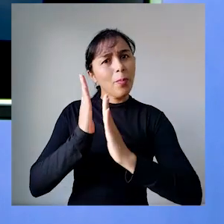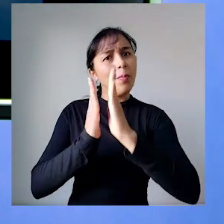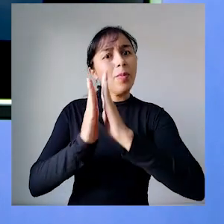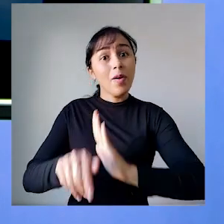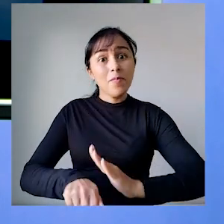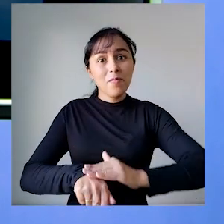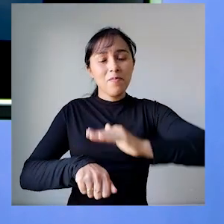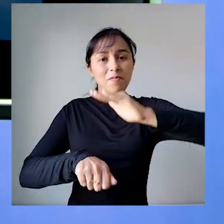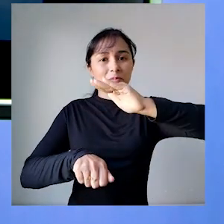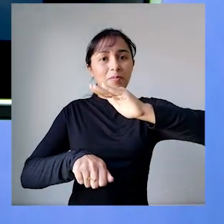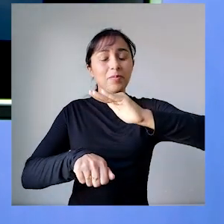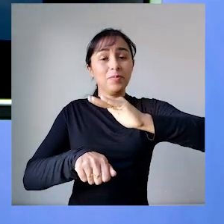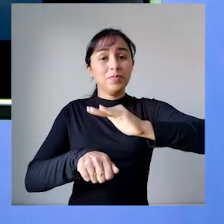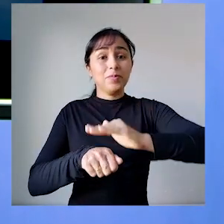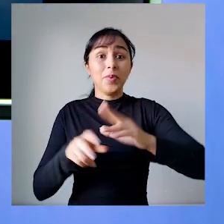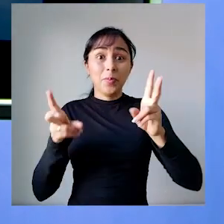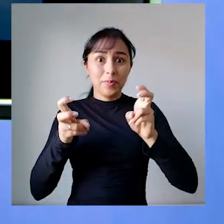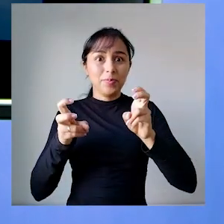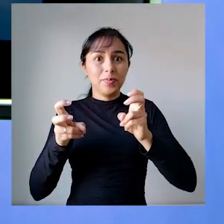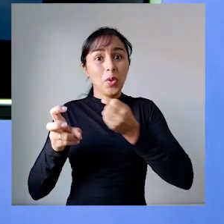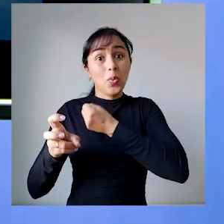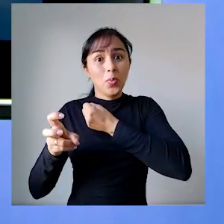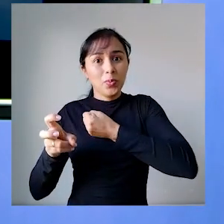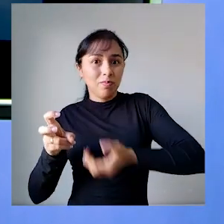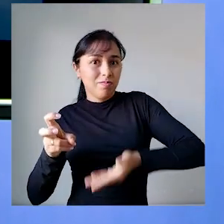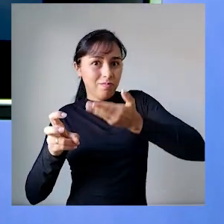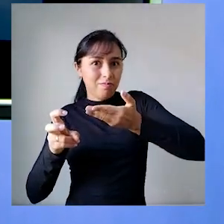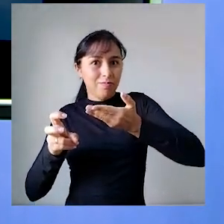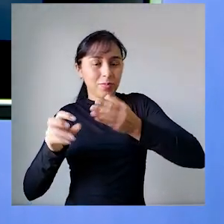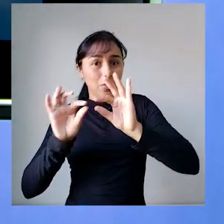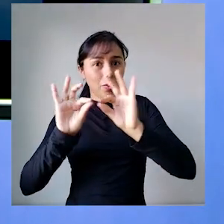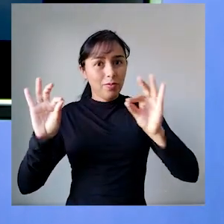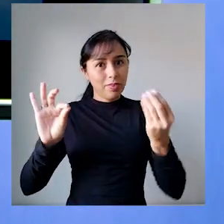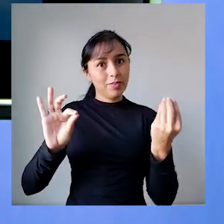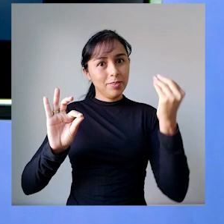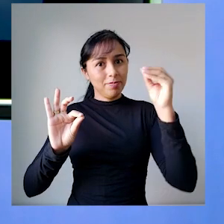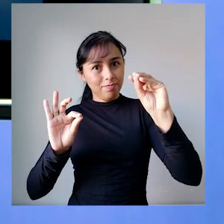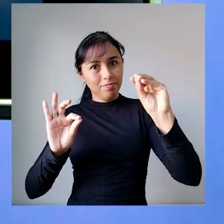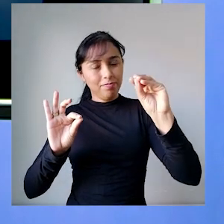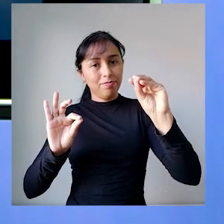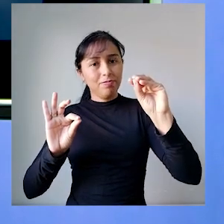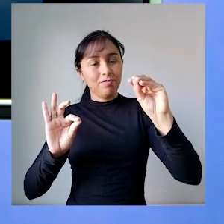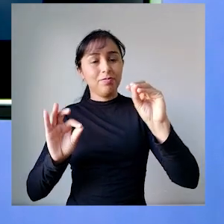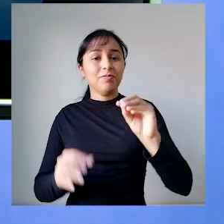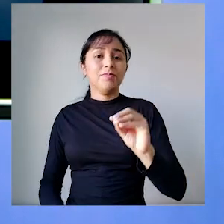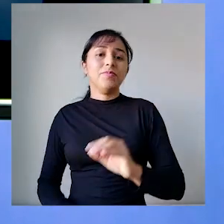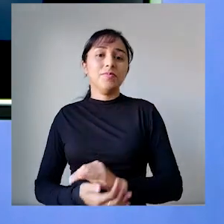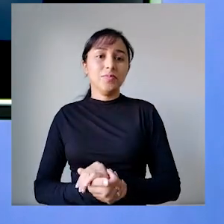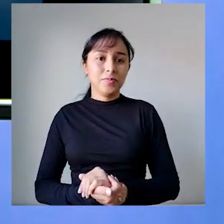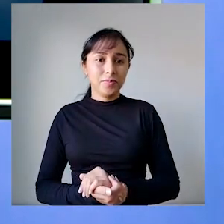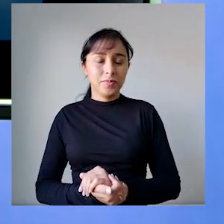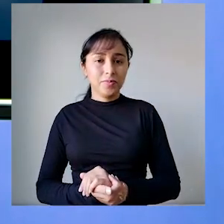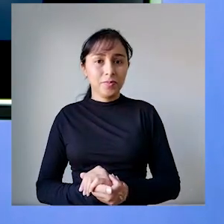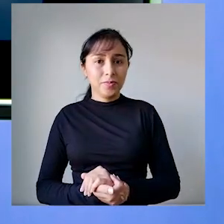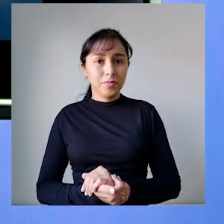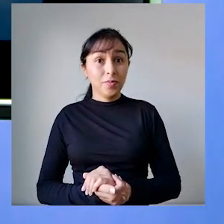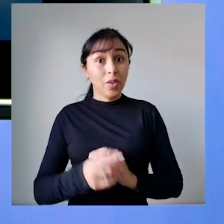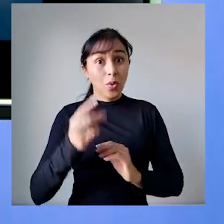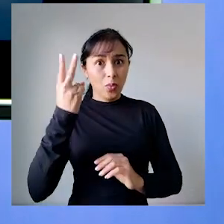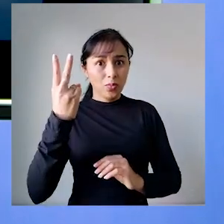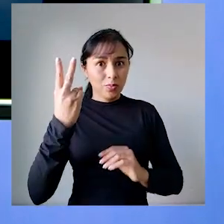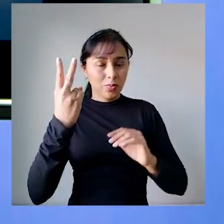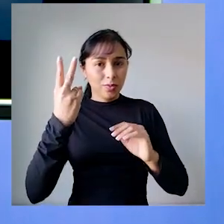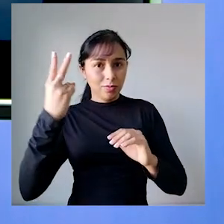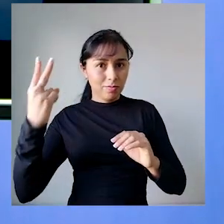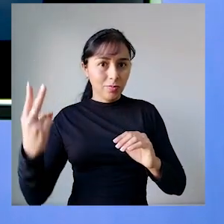fazer mais, o número maior tem que ir para cima. O maior é o número 6, então por isso 6, e o nosso 2 aqui foi para